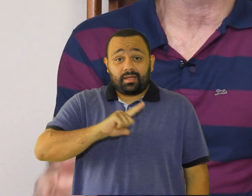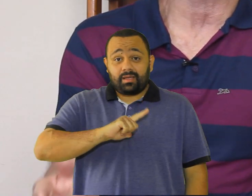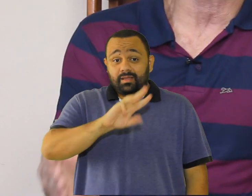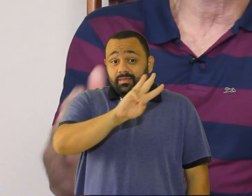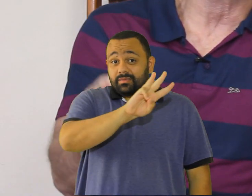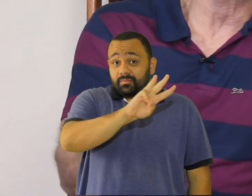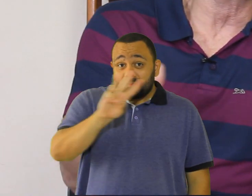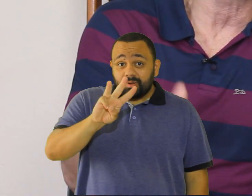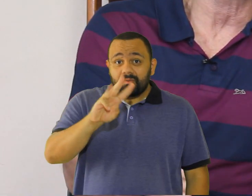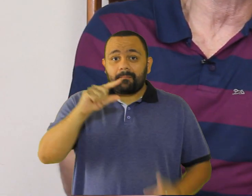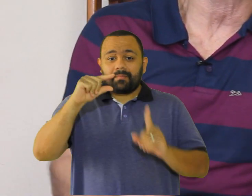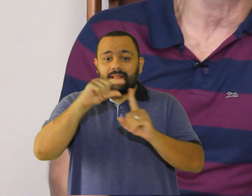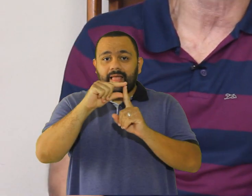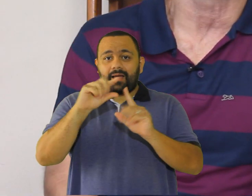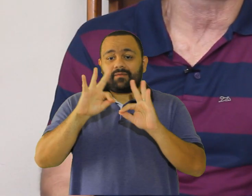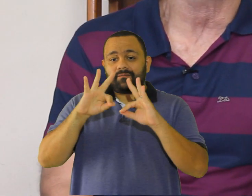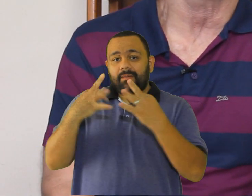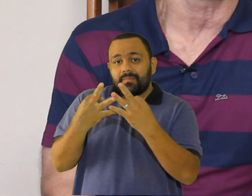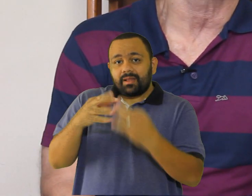que é